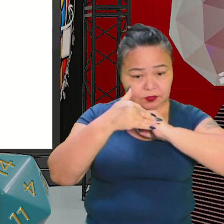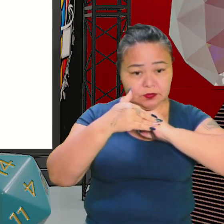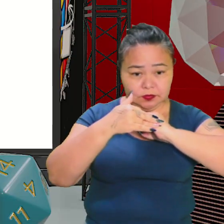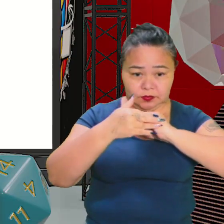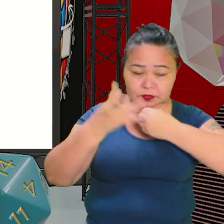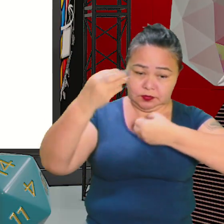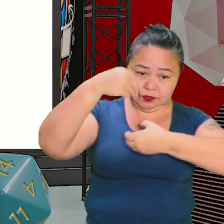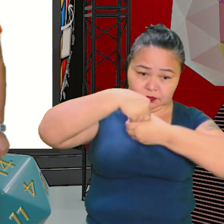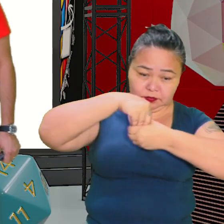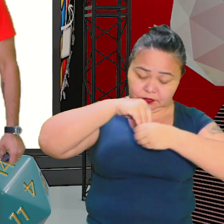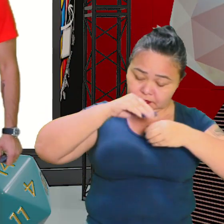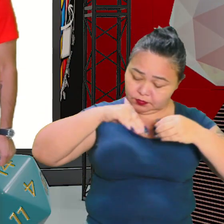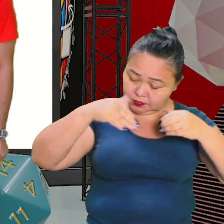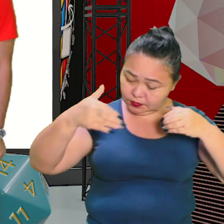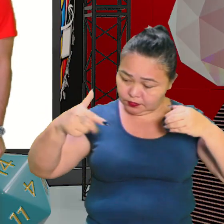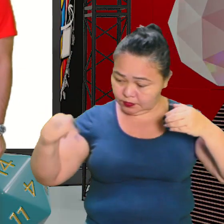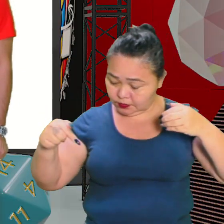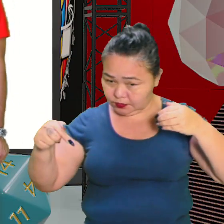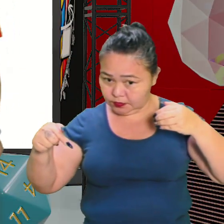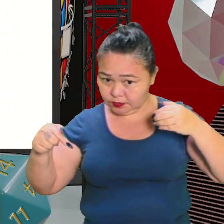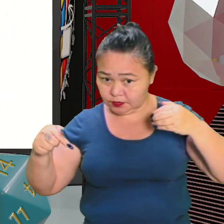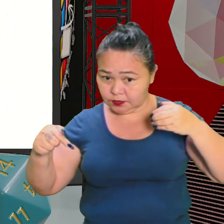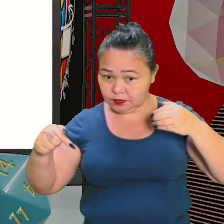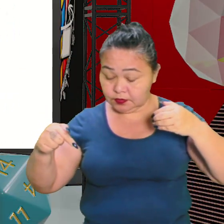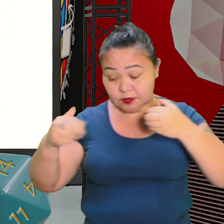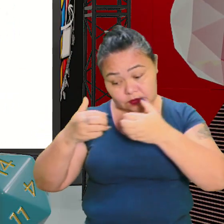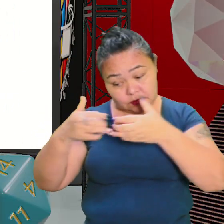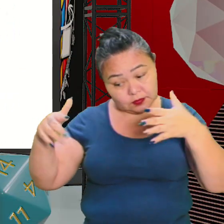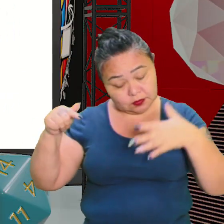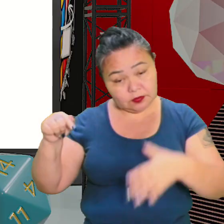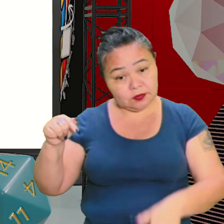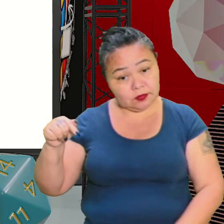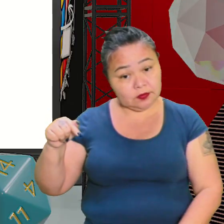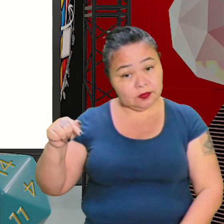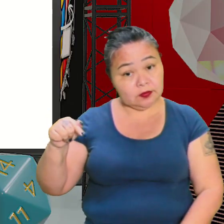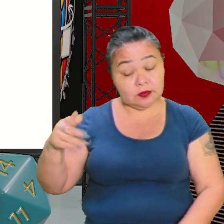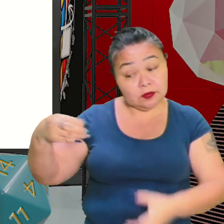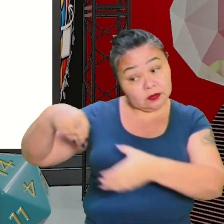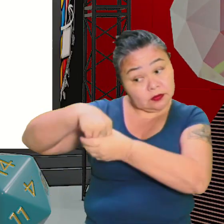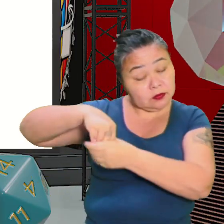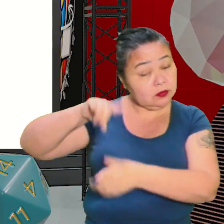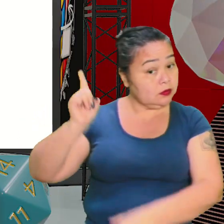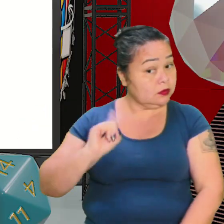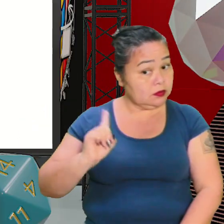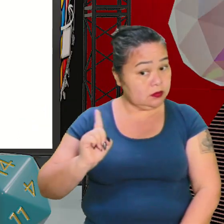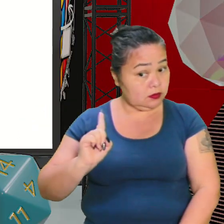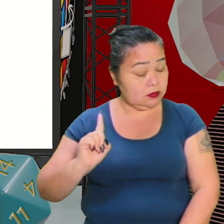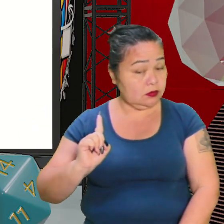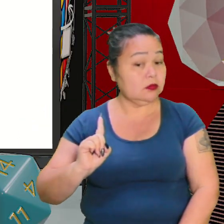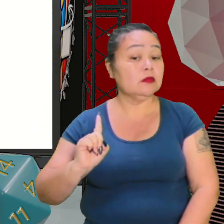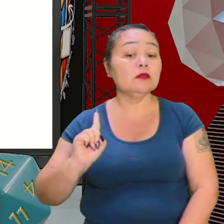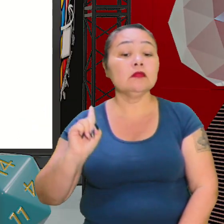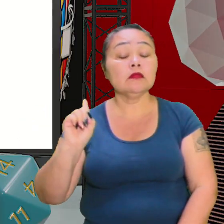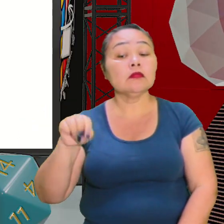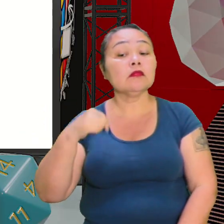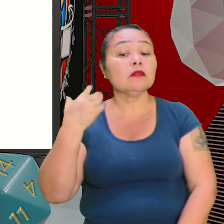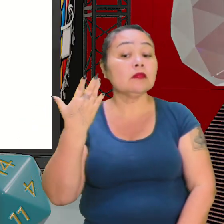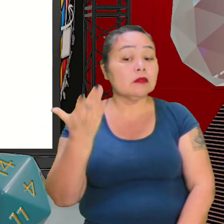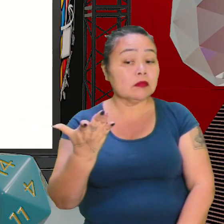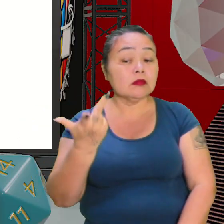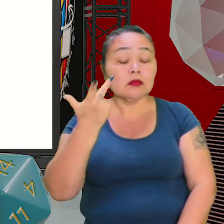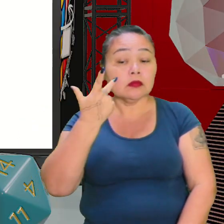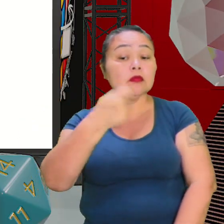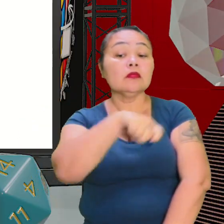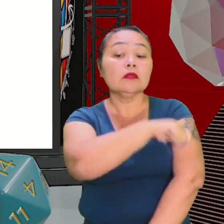0, segue, até o 7. Aberto no 7. O 7 não participa. Então, para